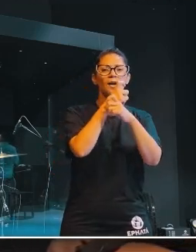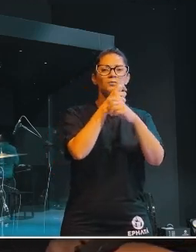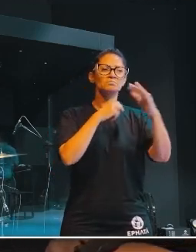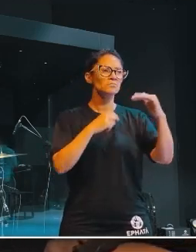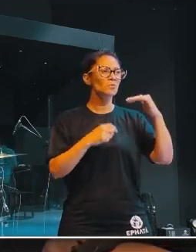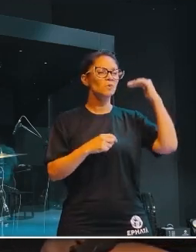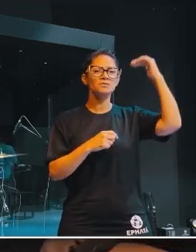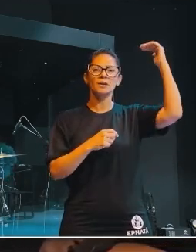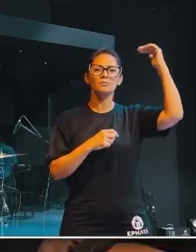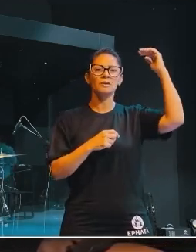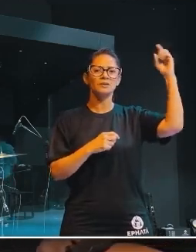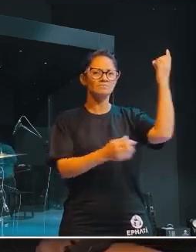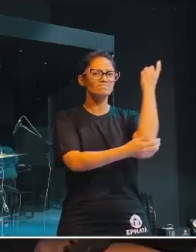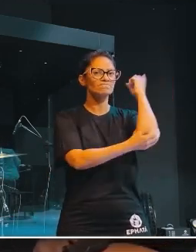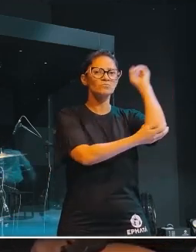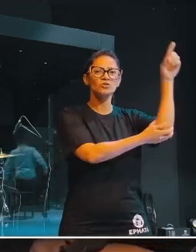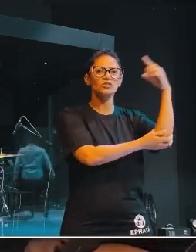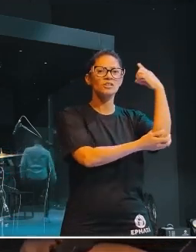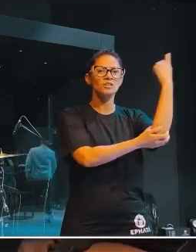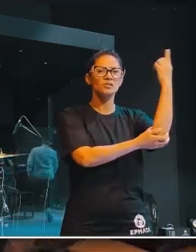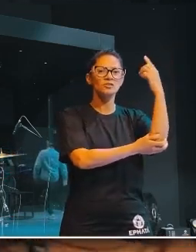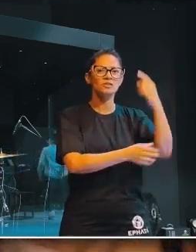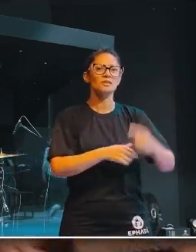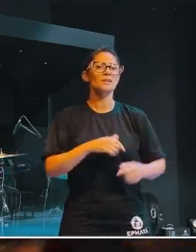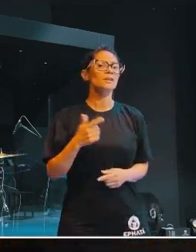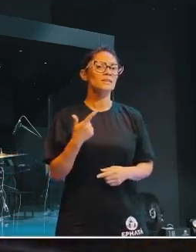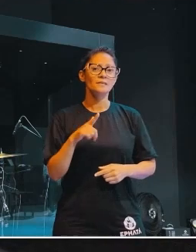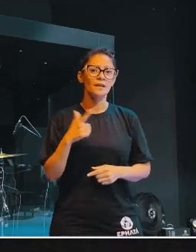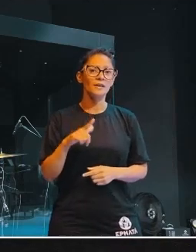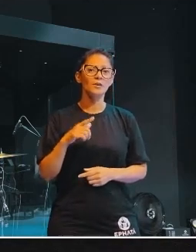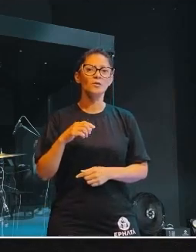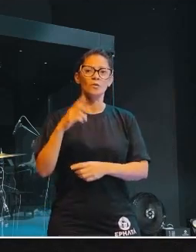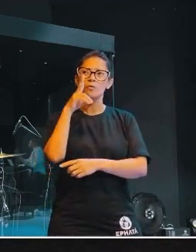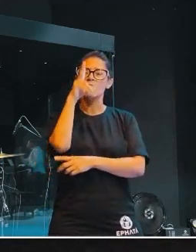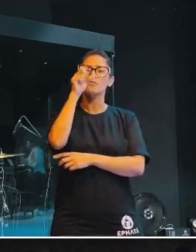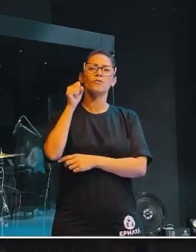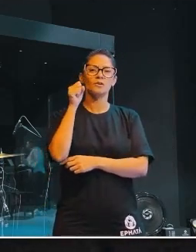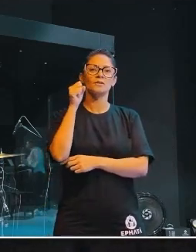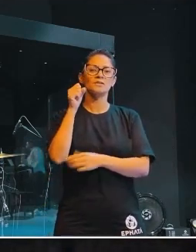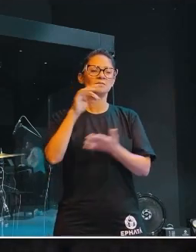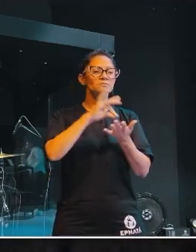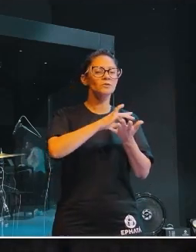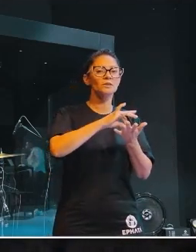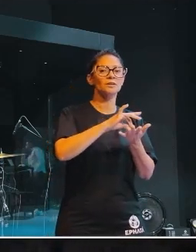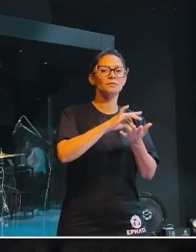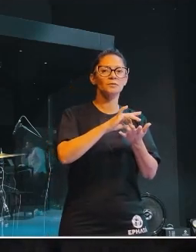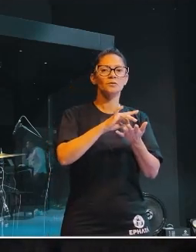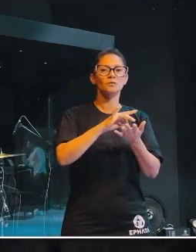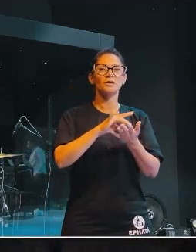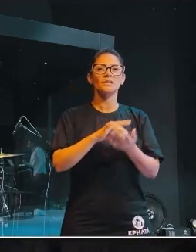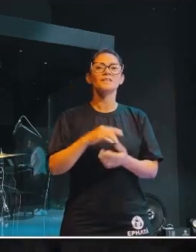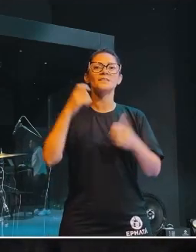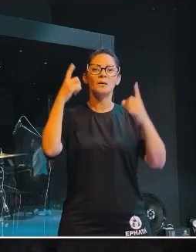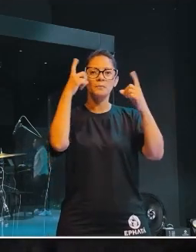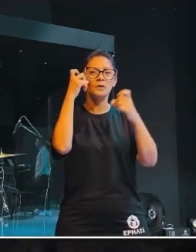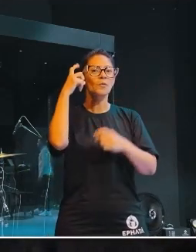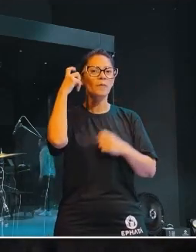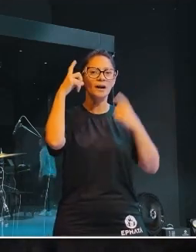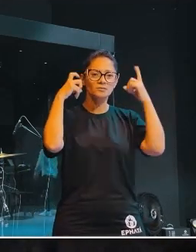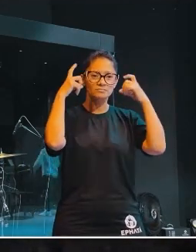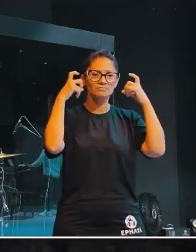está preocupado com a força do inimigo. Davi está preocupado se ele tem uma aliança.